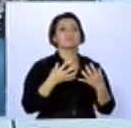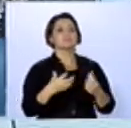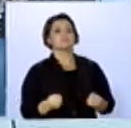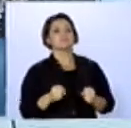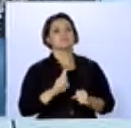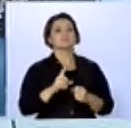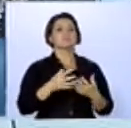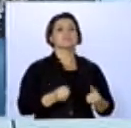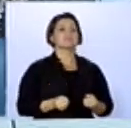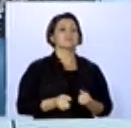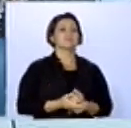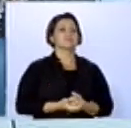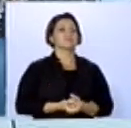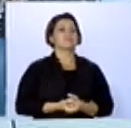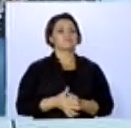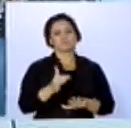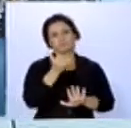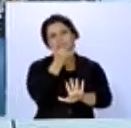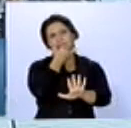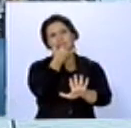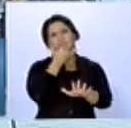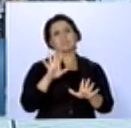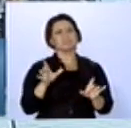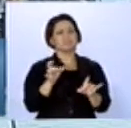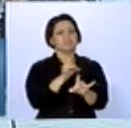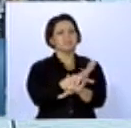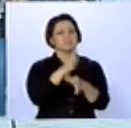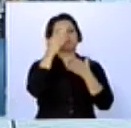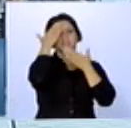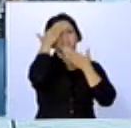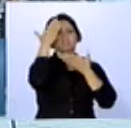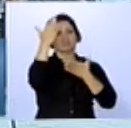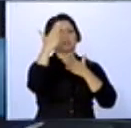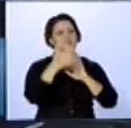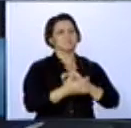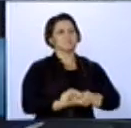tá eu encerro por aqui muito obrigado Ministro